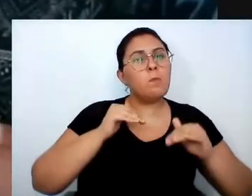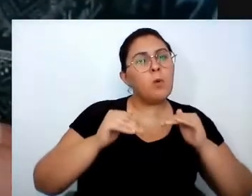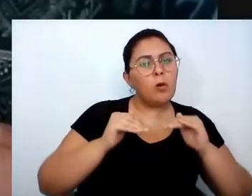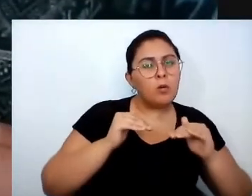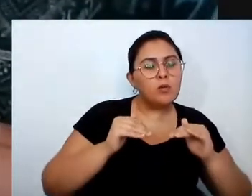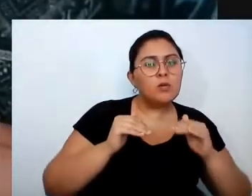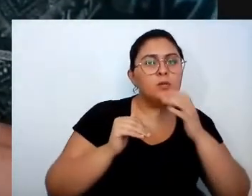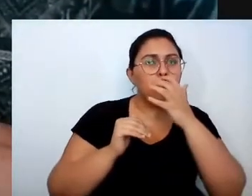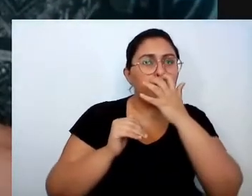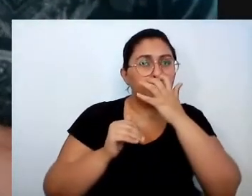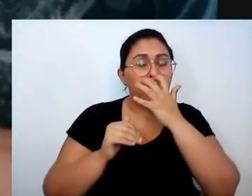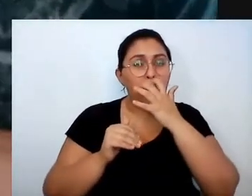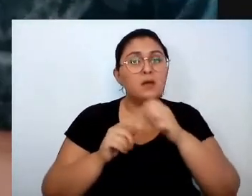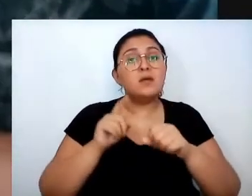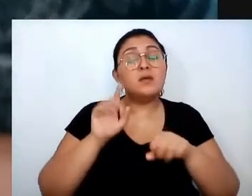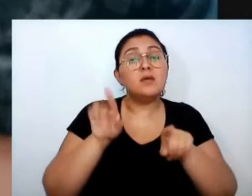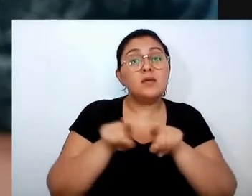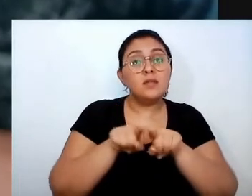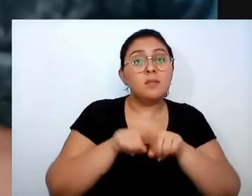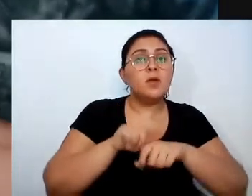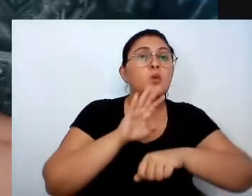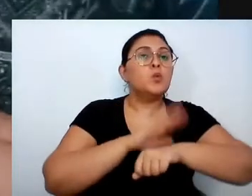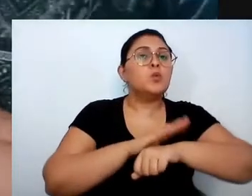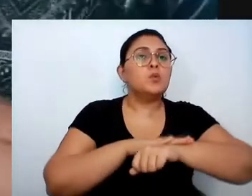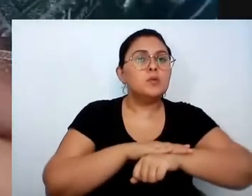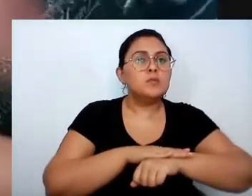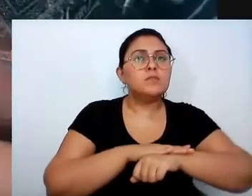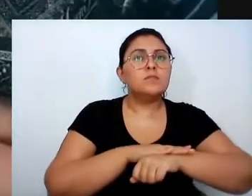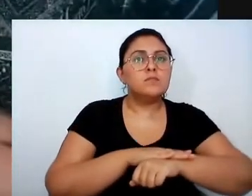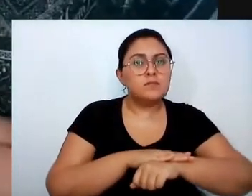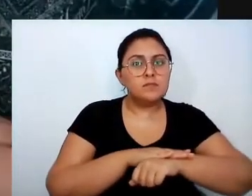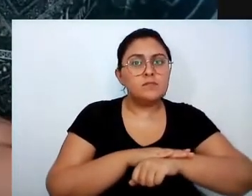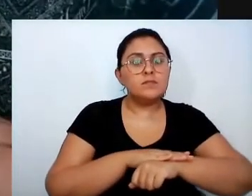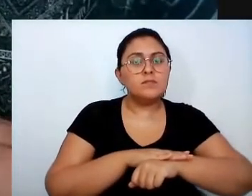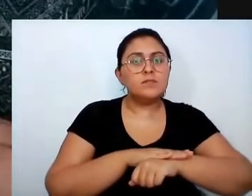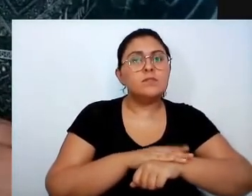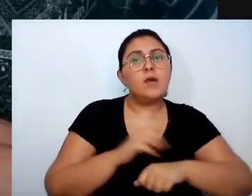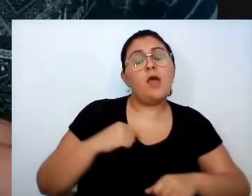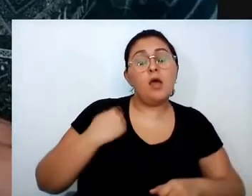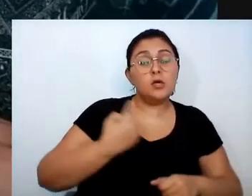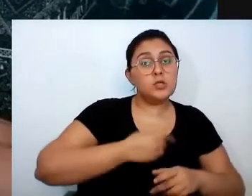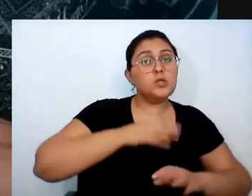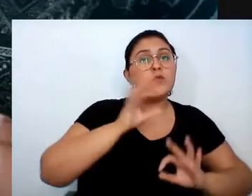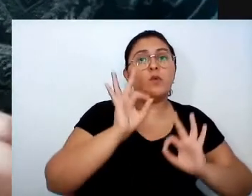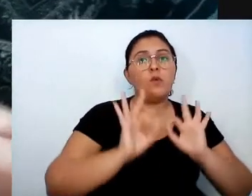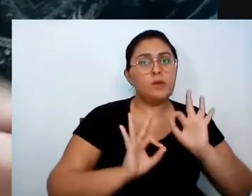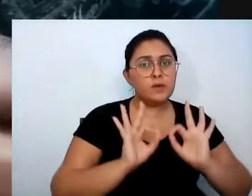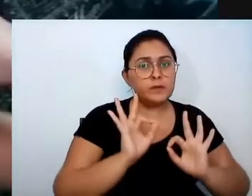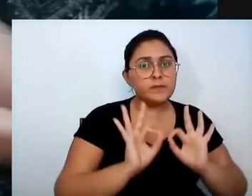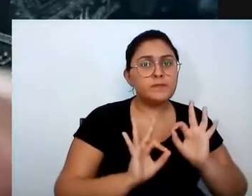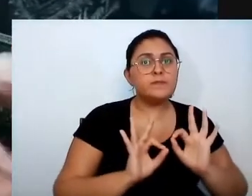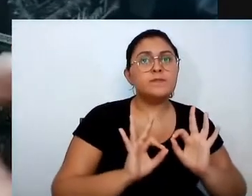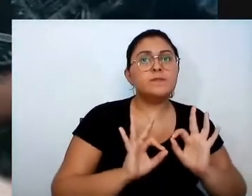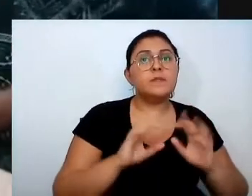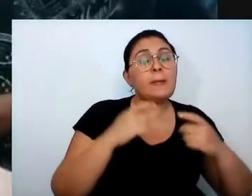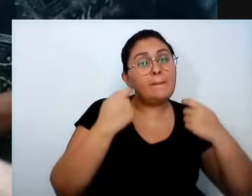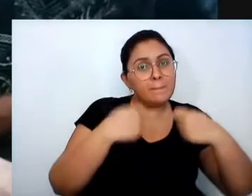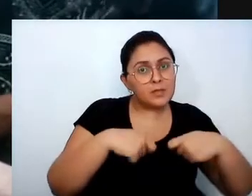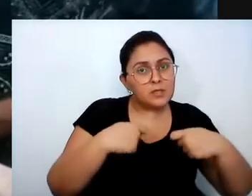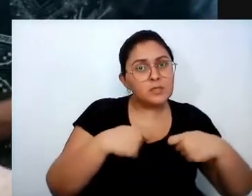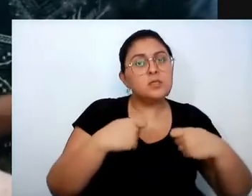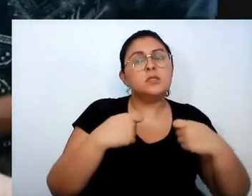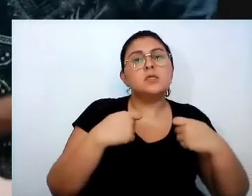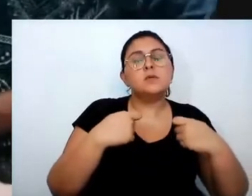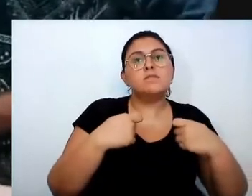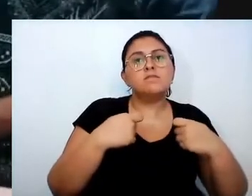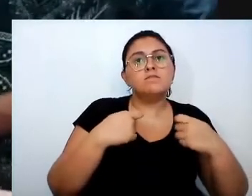e o sim, tempo, né? E a partir disso a gente vai conseguindo levar, né? A gente fica sempre atento, né?